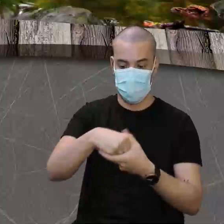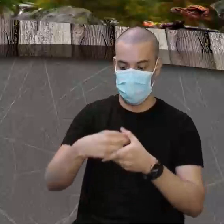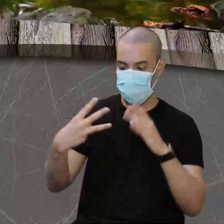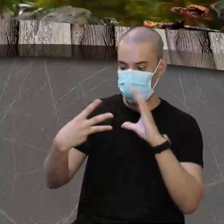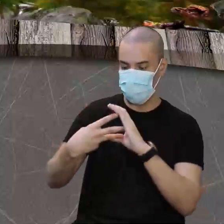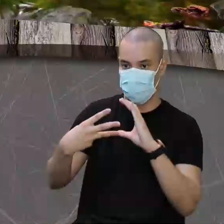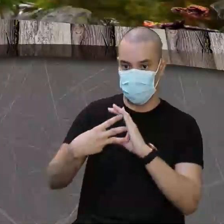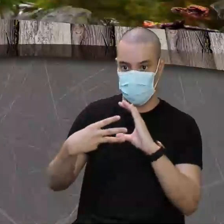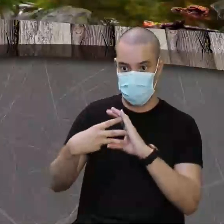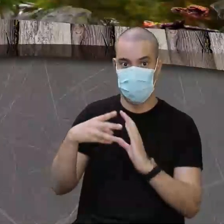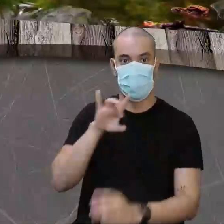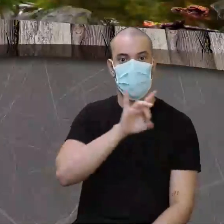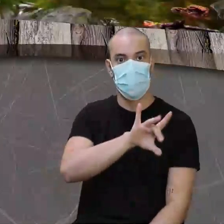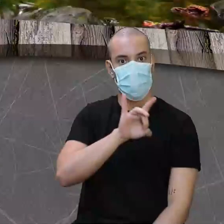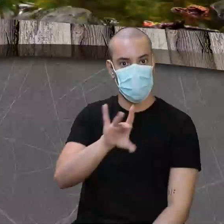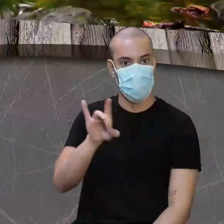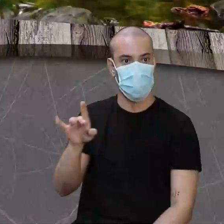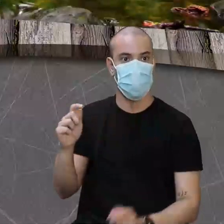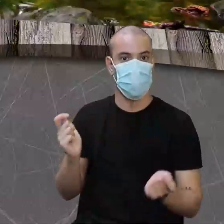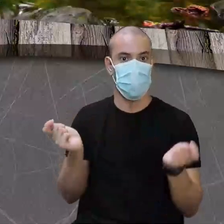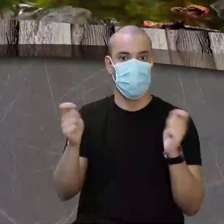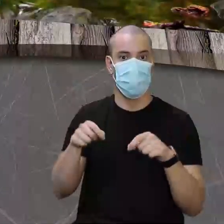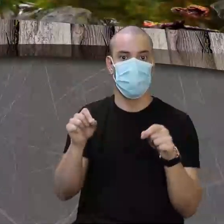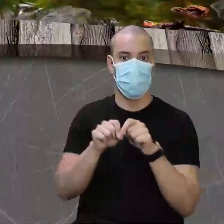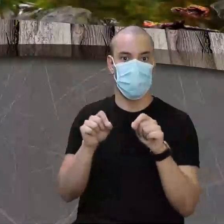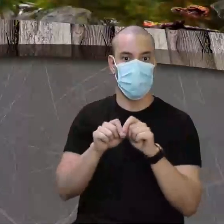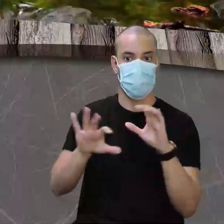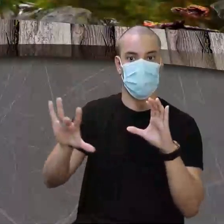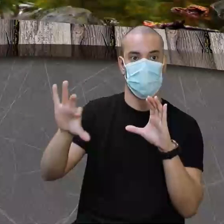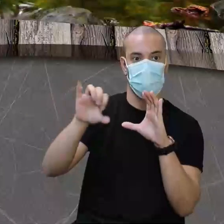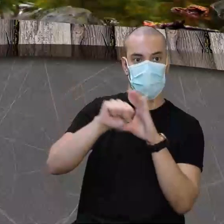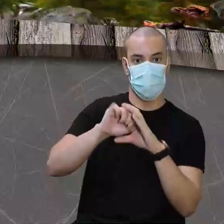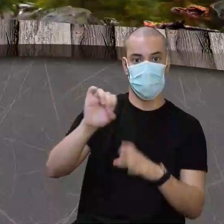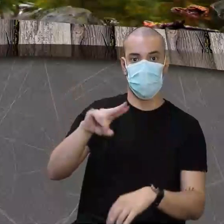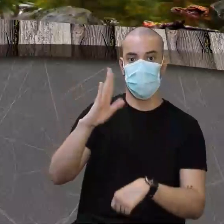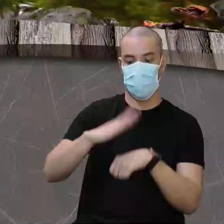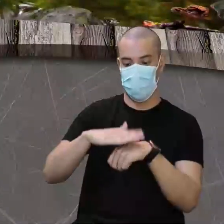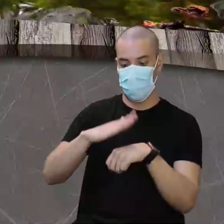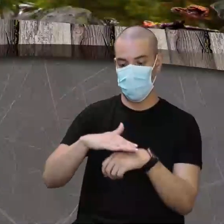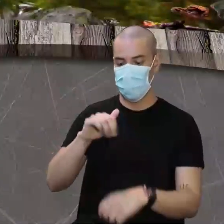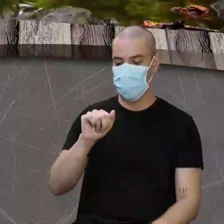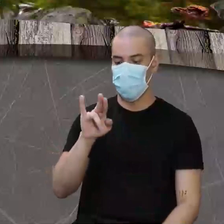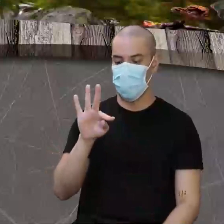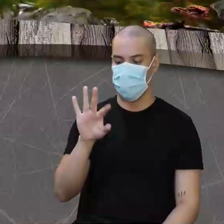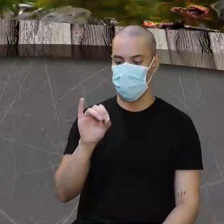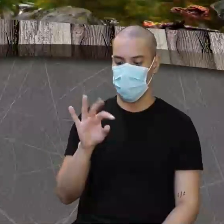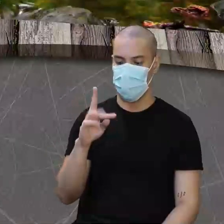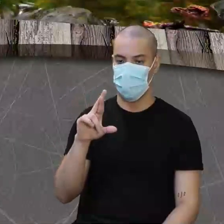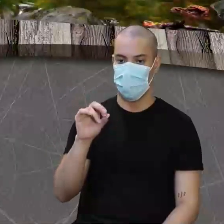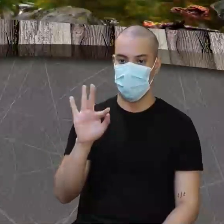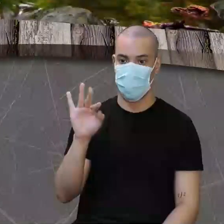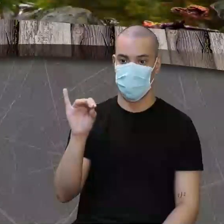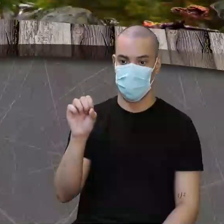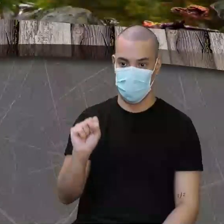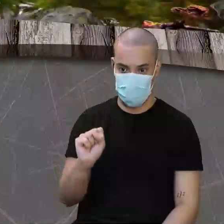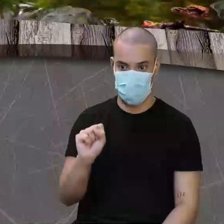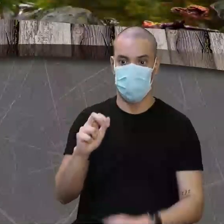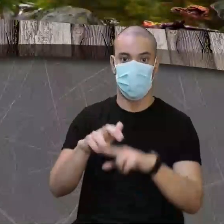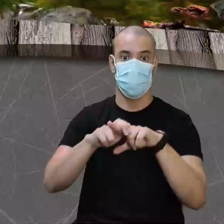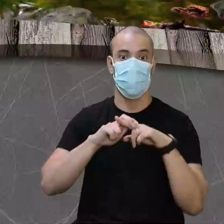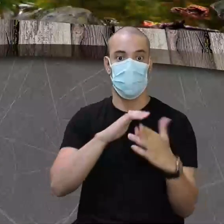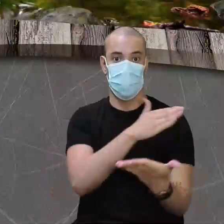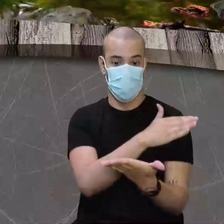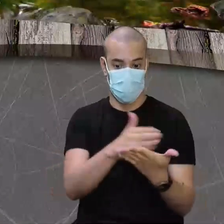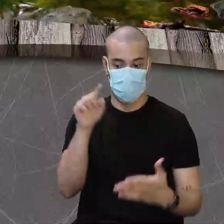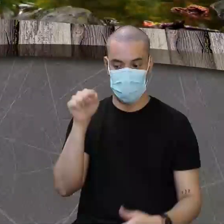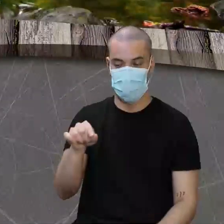desses organismos fotossintetizadores, ou os autótrofos, como eles são chamados, tá bom? Então, a partir